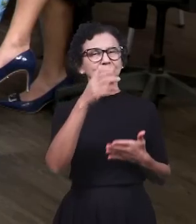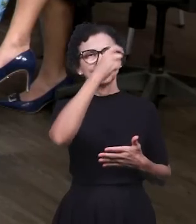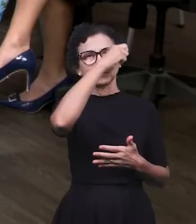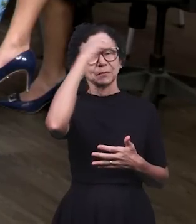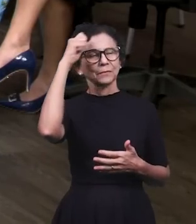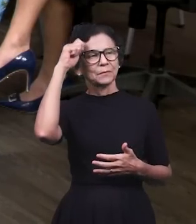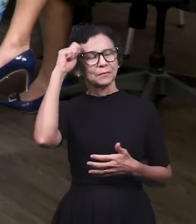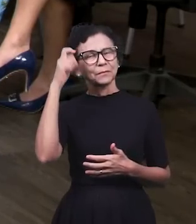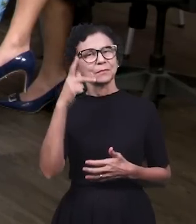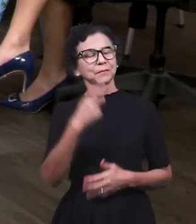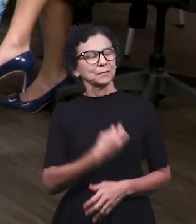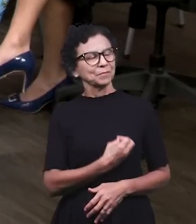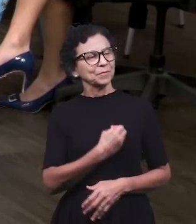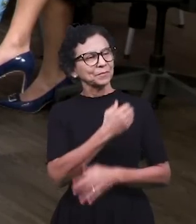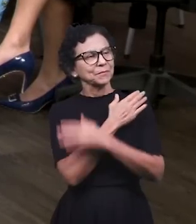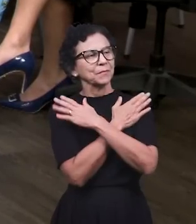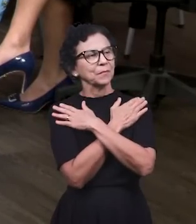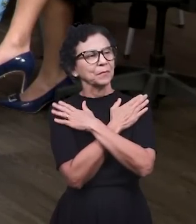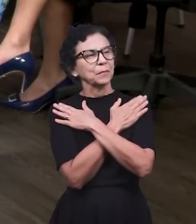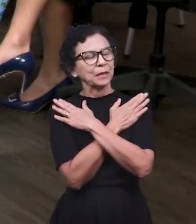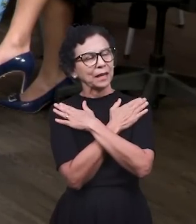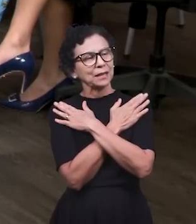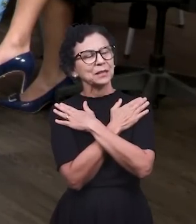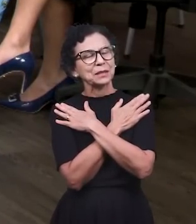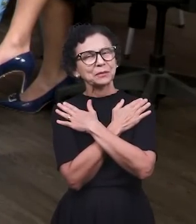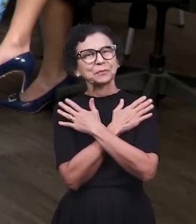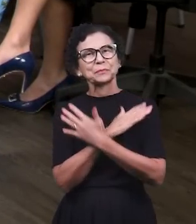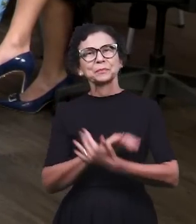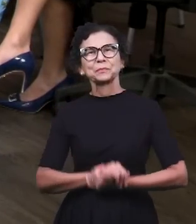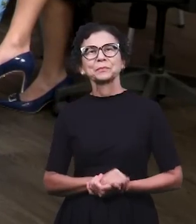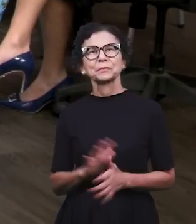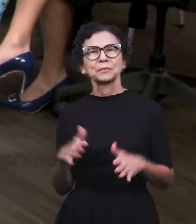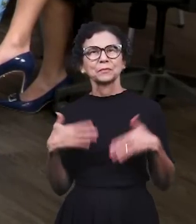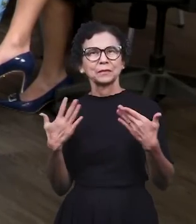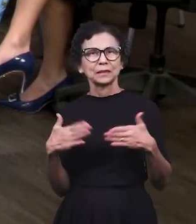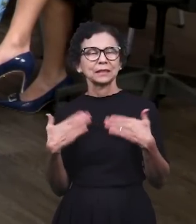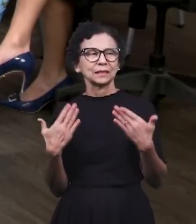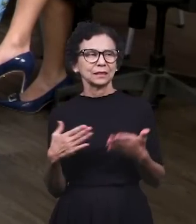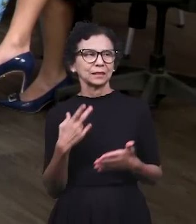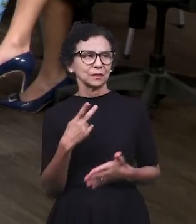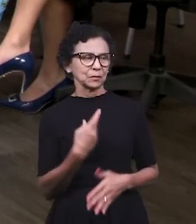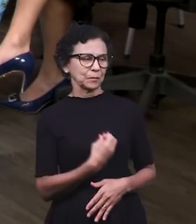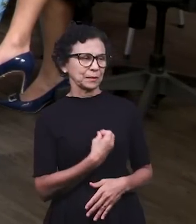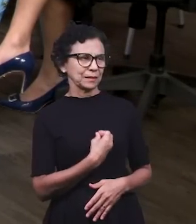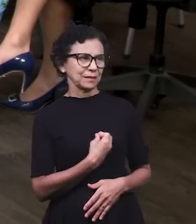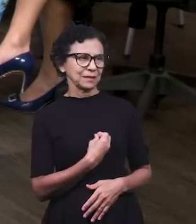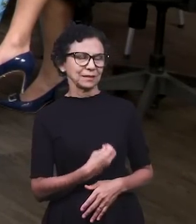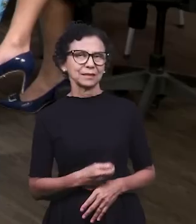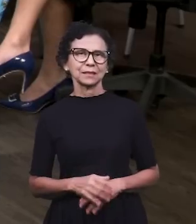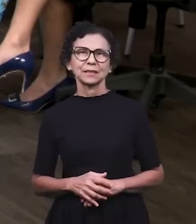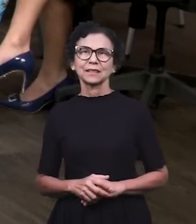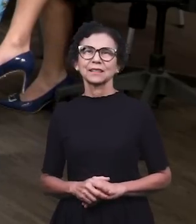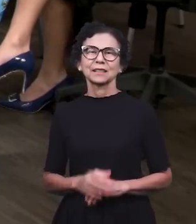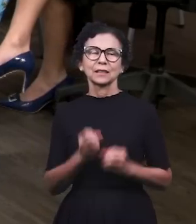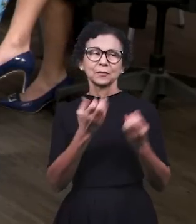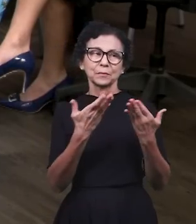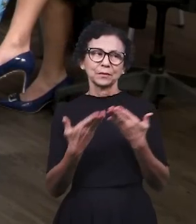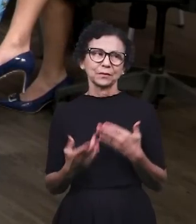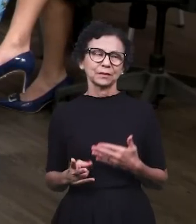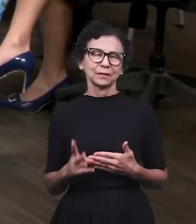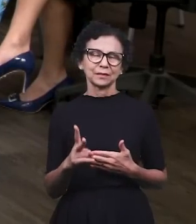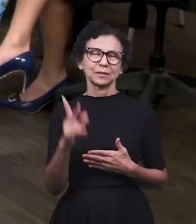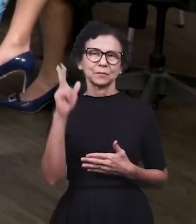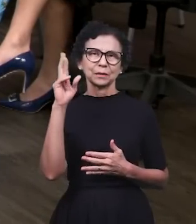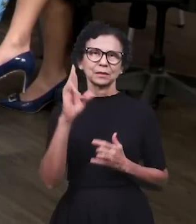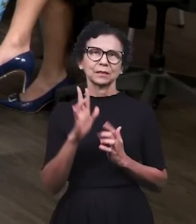presença. Amadeu, grande abraços. Para nós aqui uma alegria ter você conosco aqui. Amém. Seja bem-vindo sempre. Paz